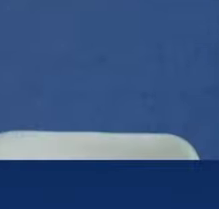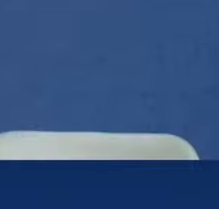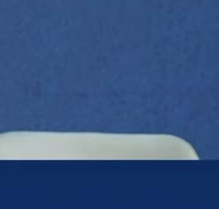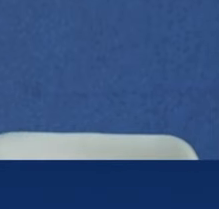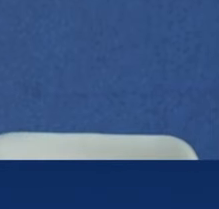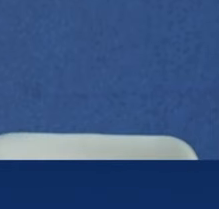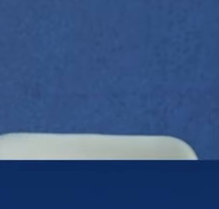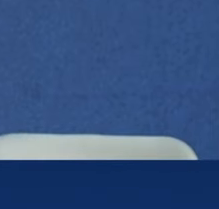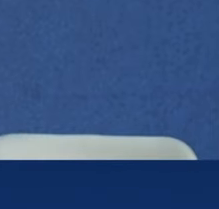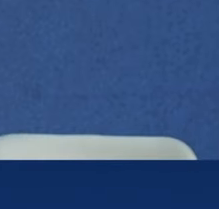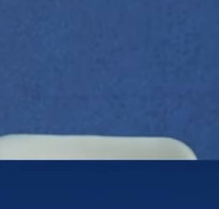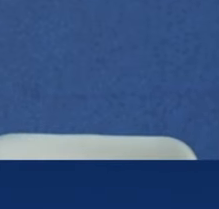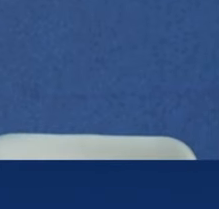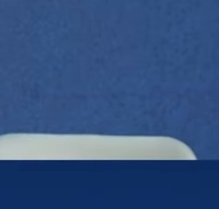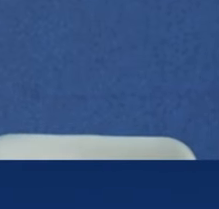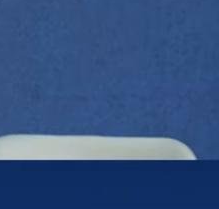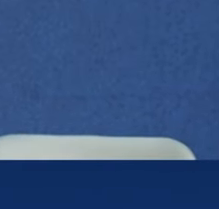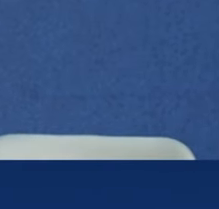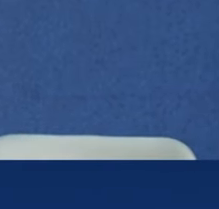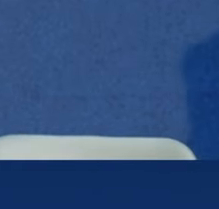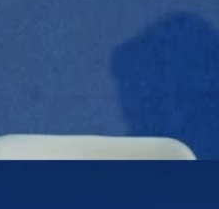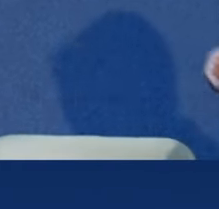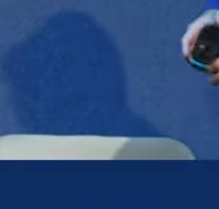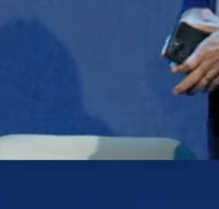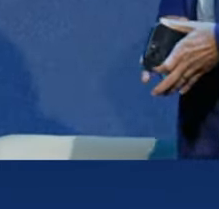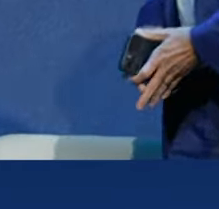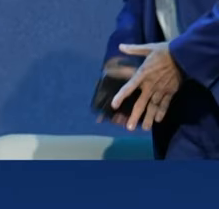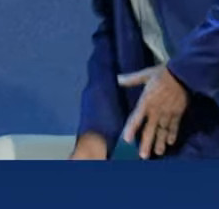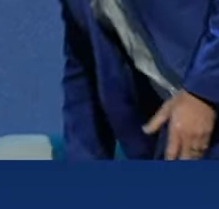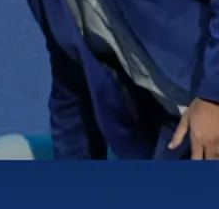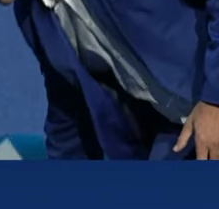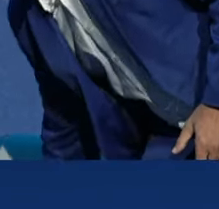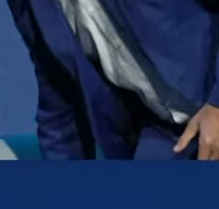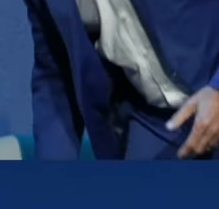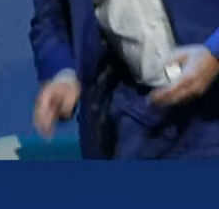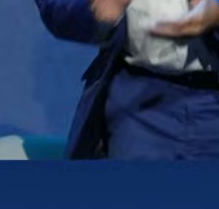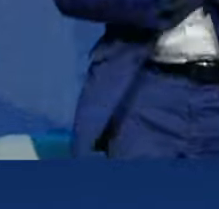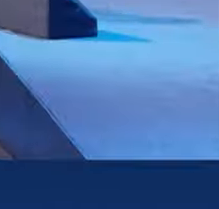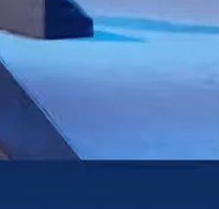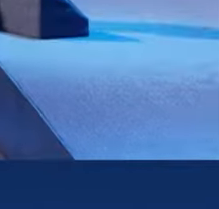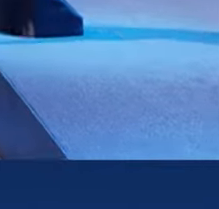Queria convidar o Ricardo Botelho, presidente da Energisa.